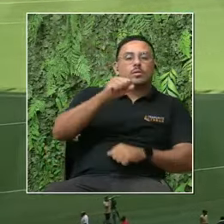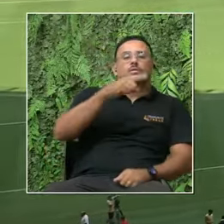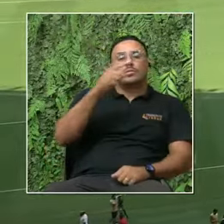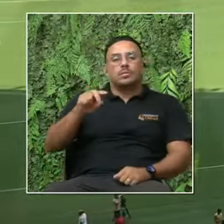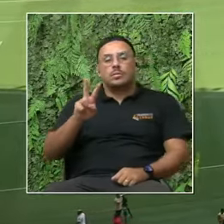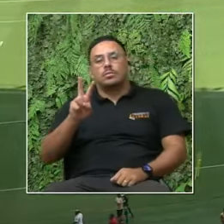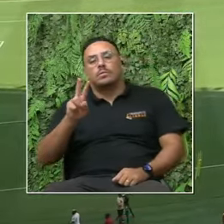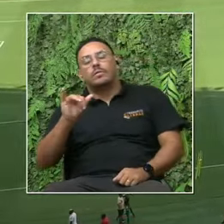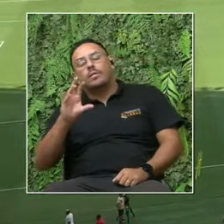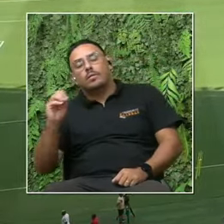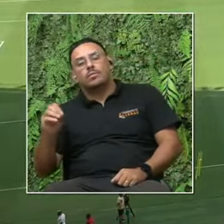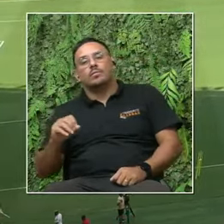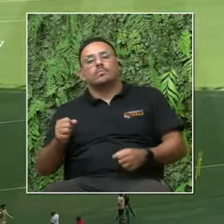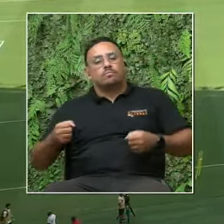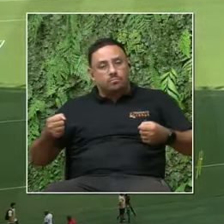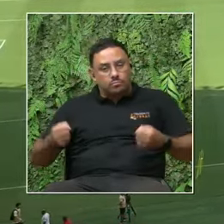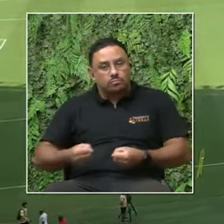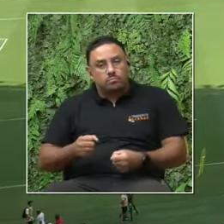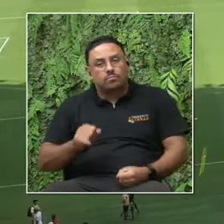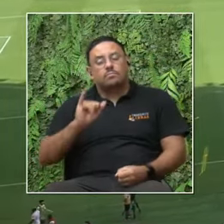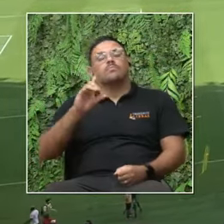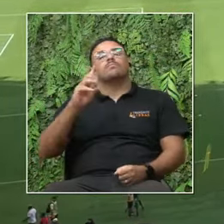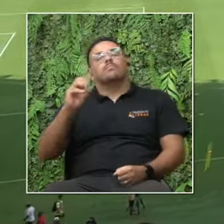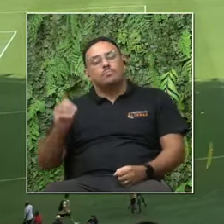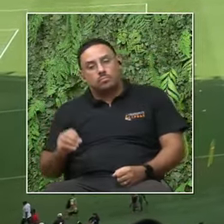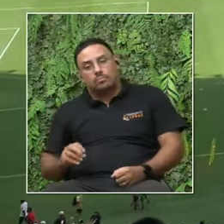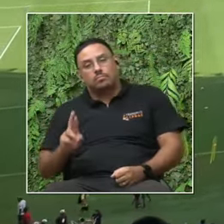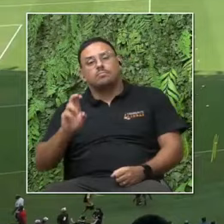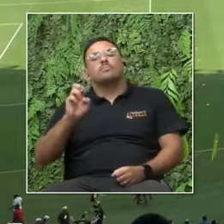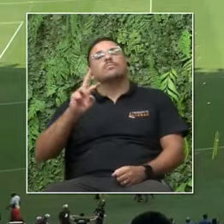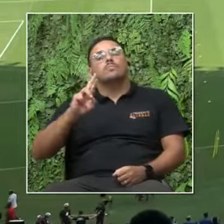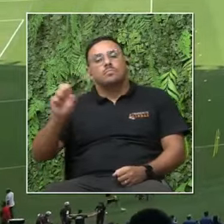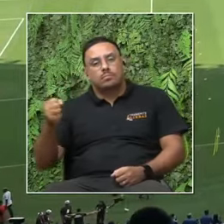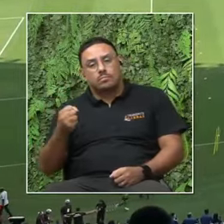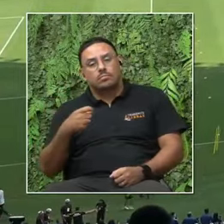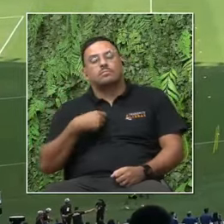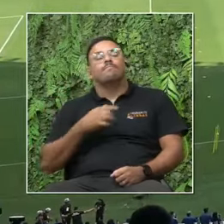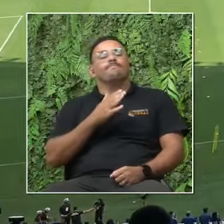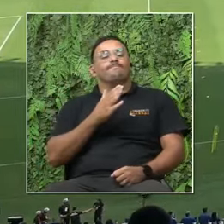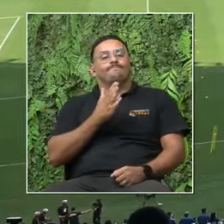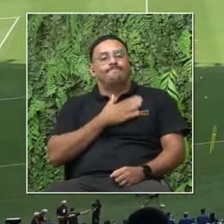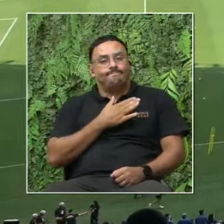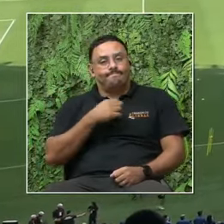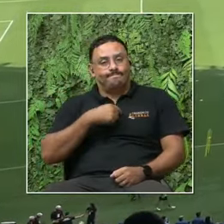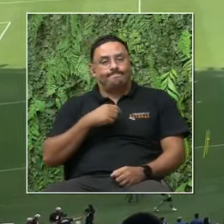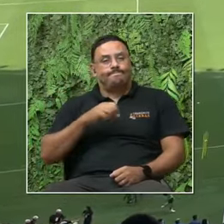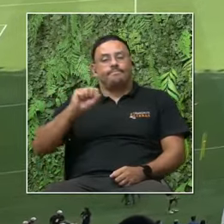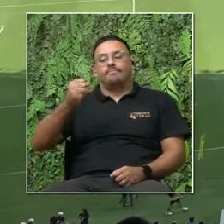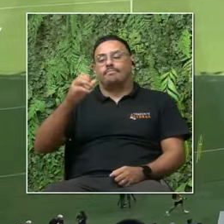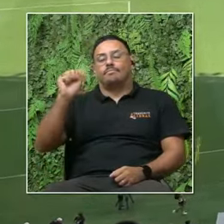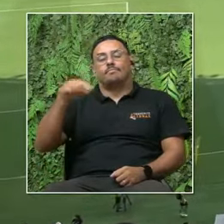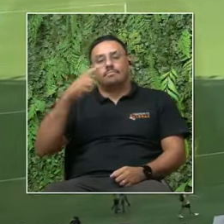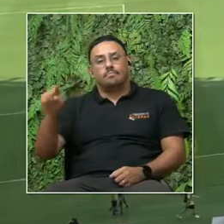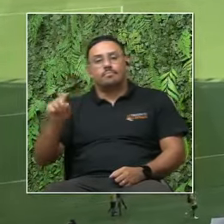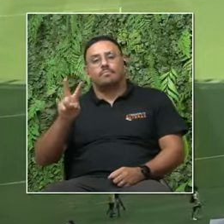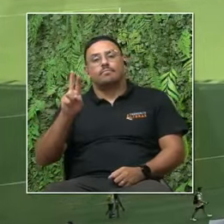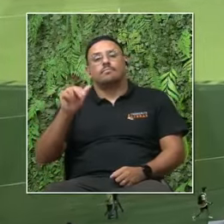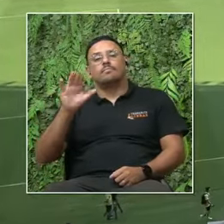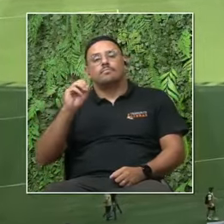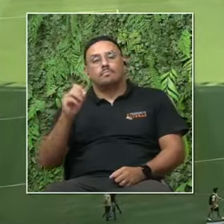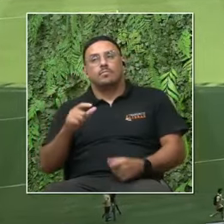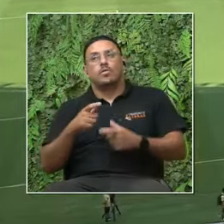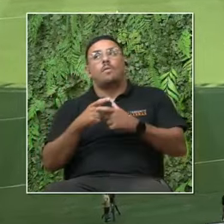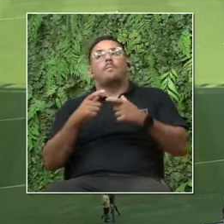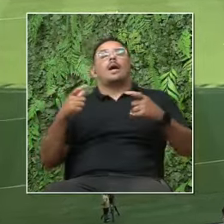seja ídolo que o hul não seja ídolo que o r não seja ídolo mas para mim São Vítor agora o maior jogador que